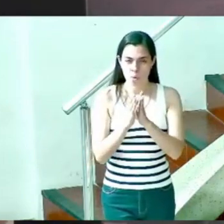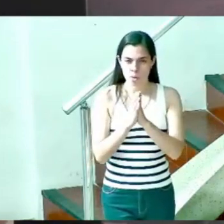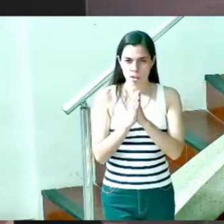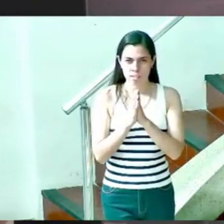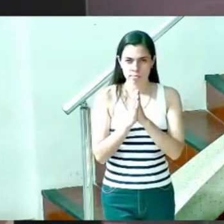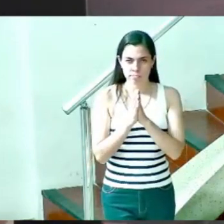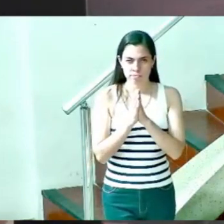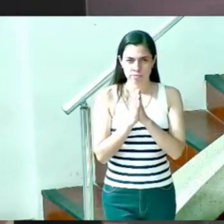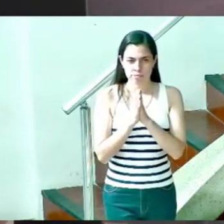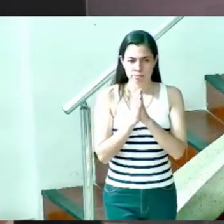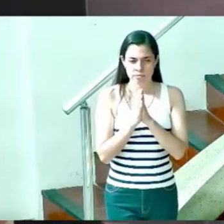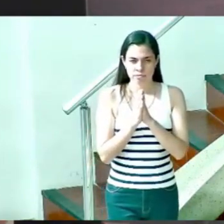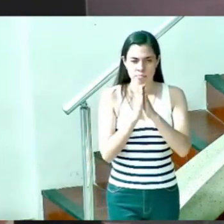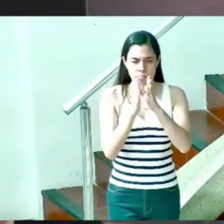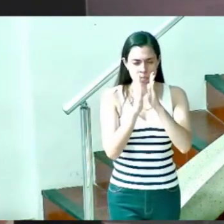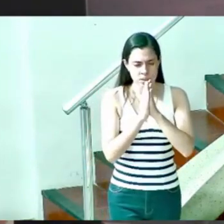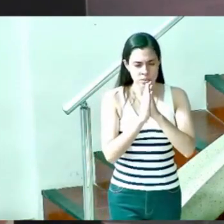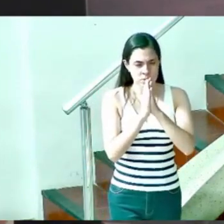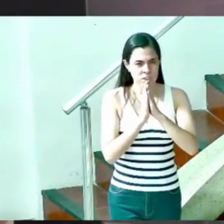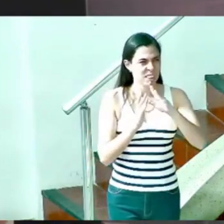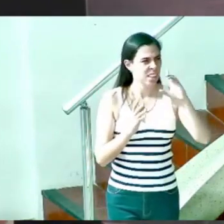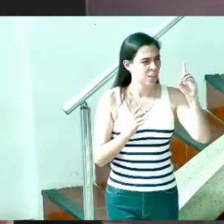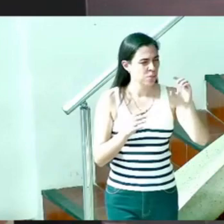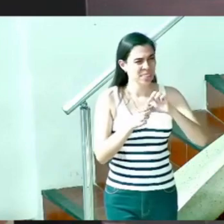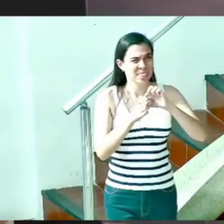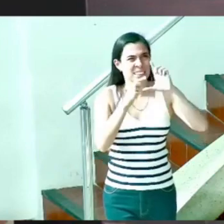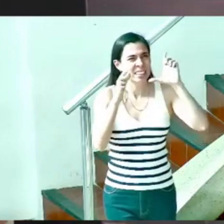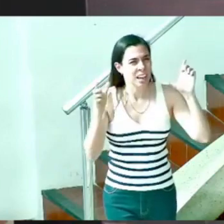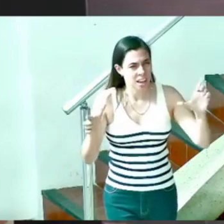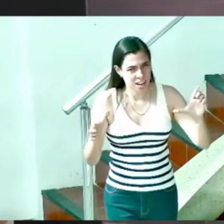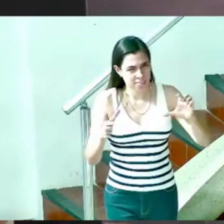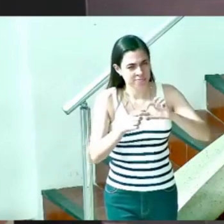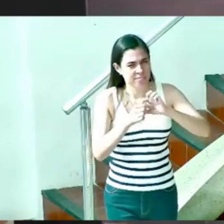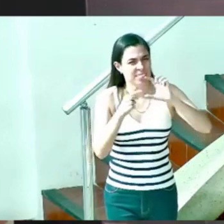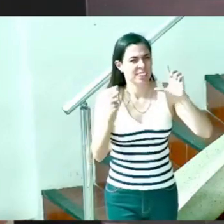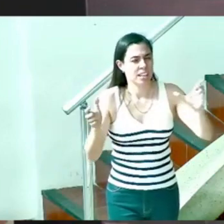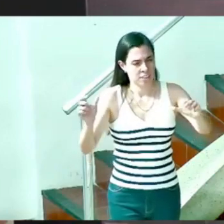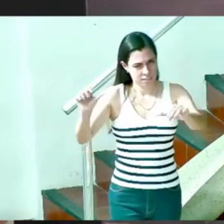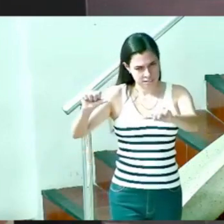em tentação. Em tentação.